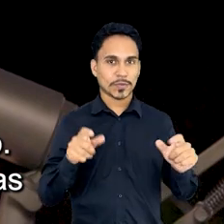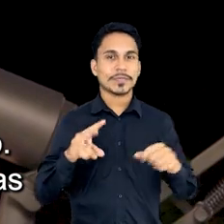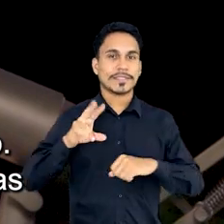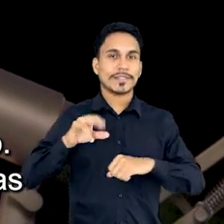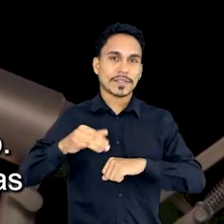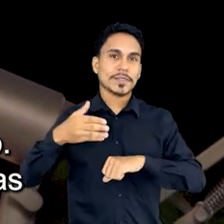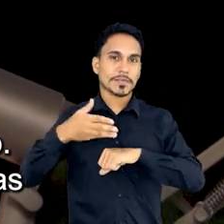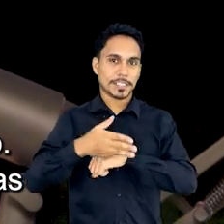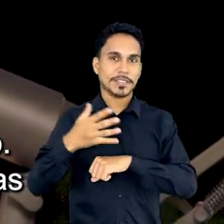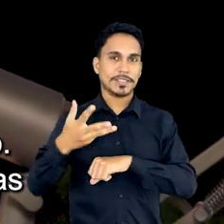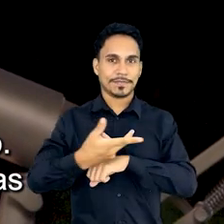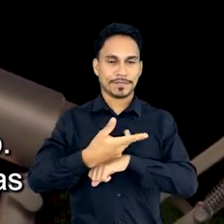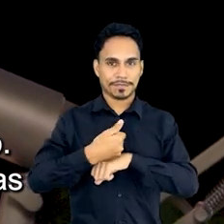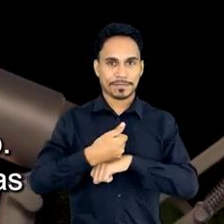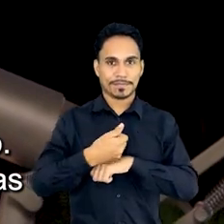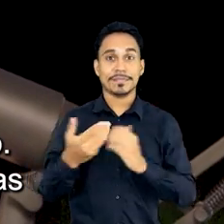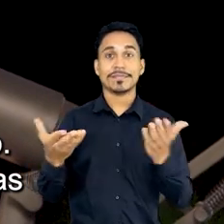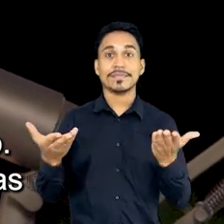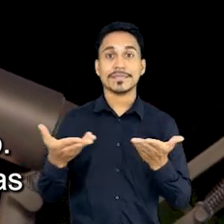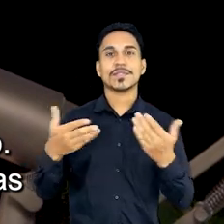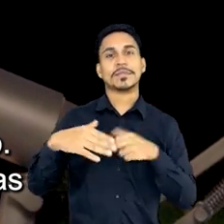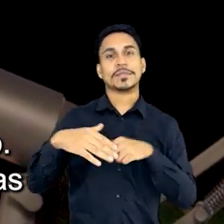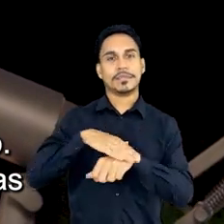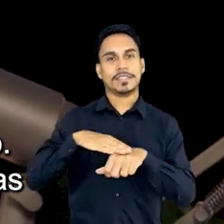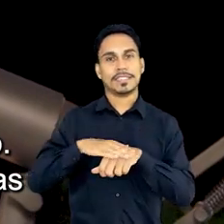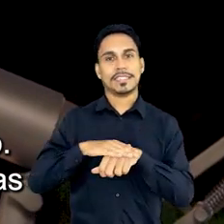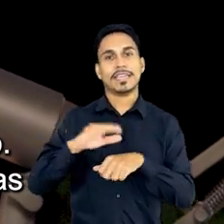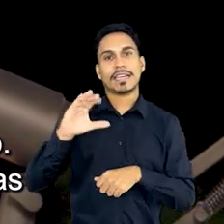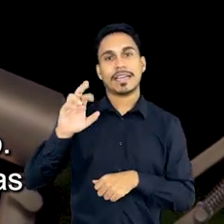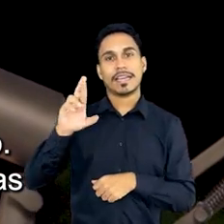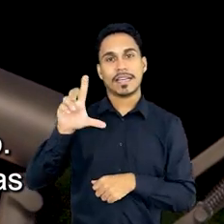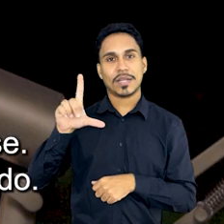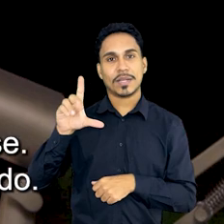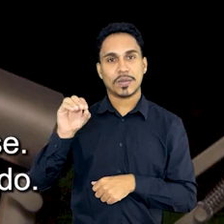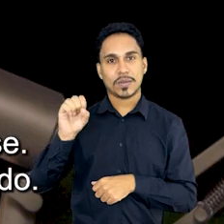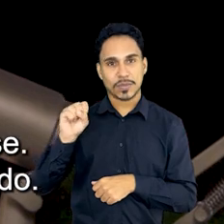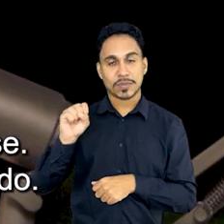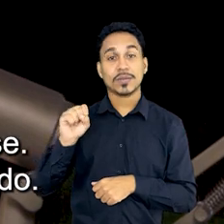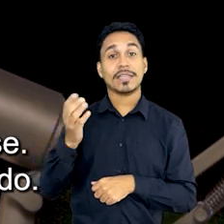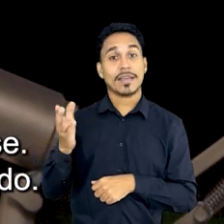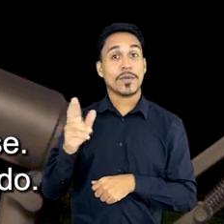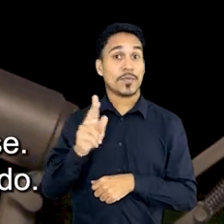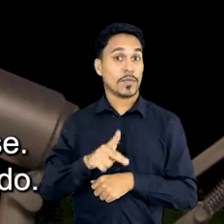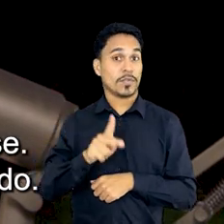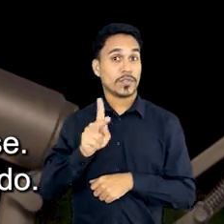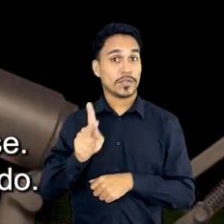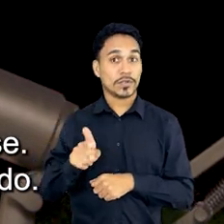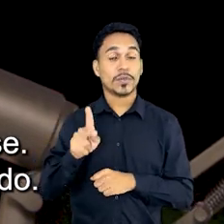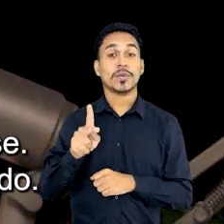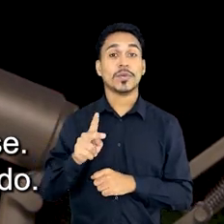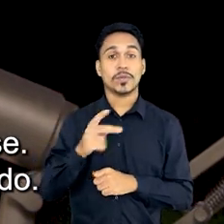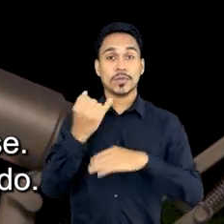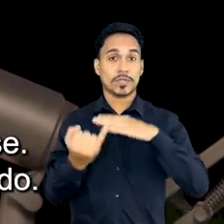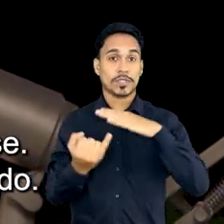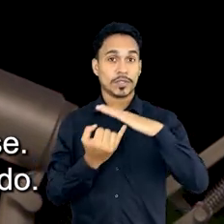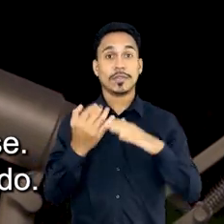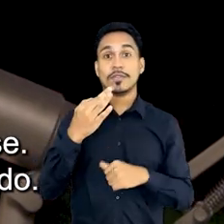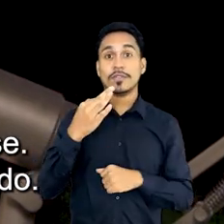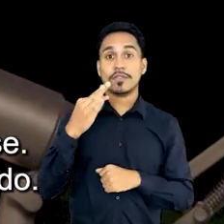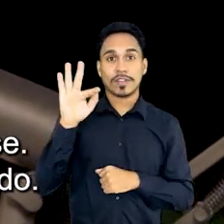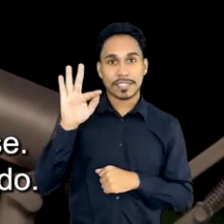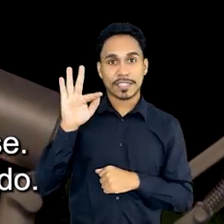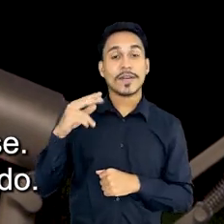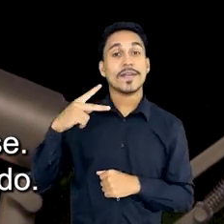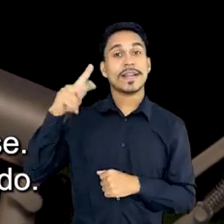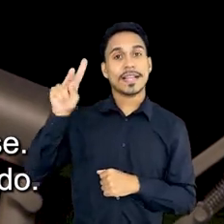evento agora eu vou conversar com Carlos Artur areias que é professor do Instituto Federal Fluminense